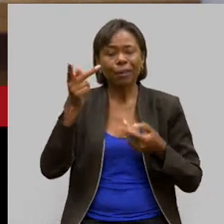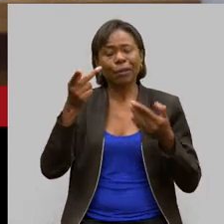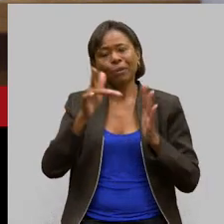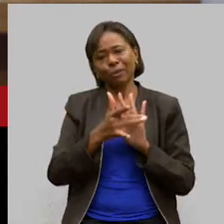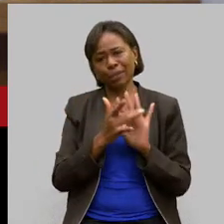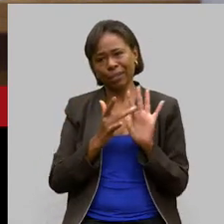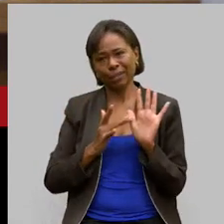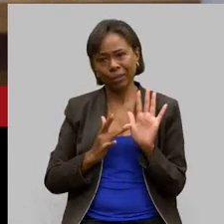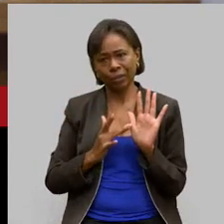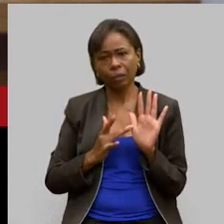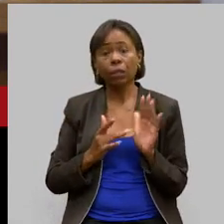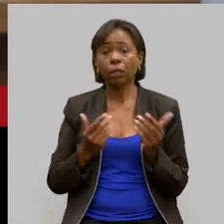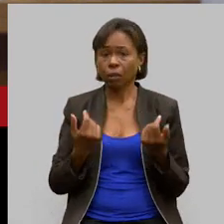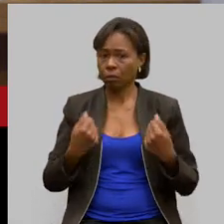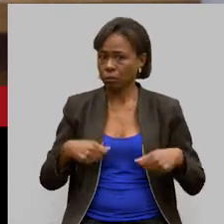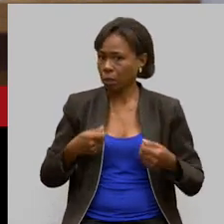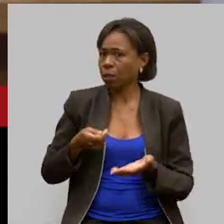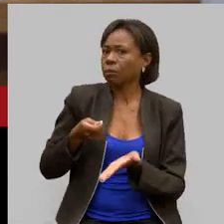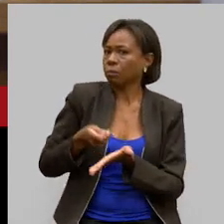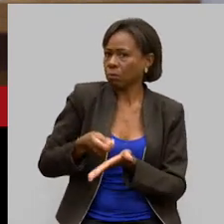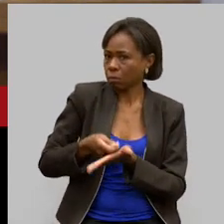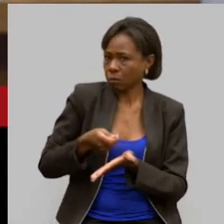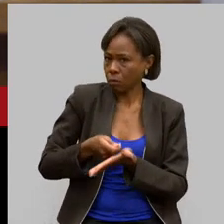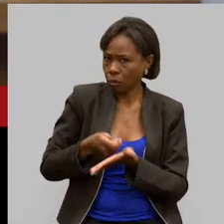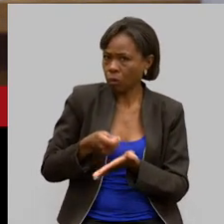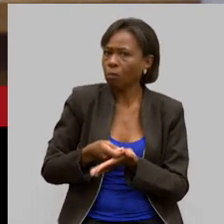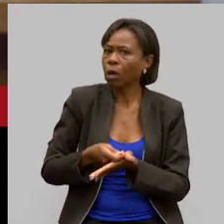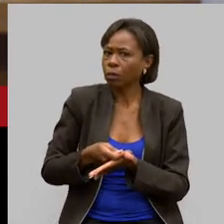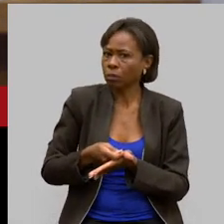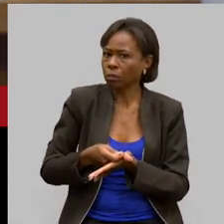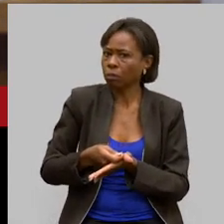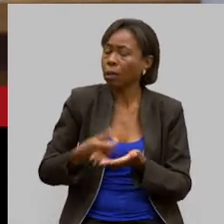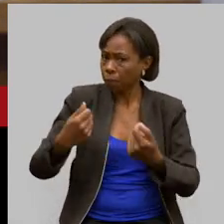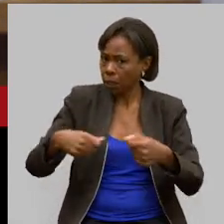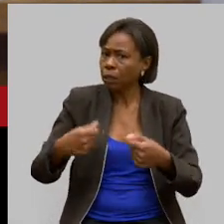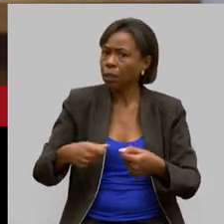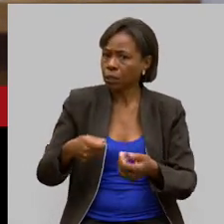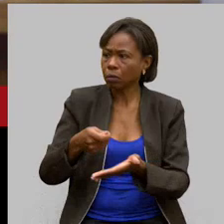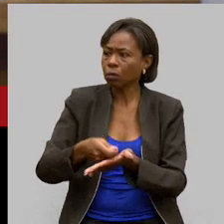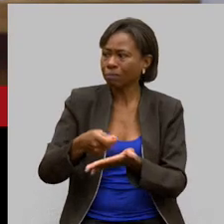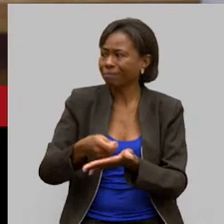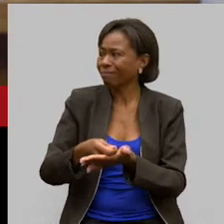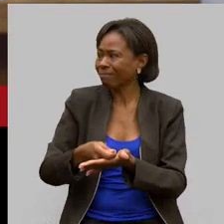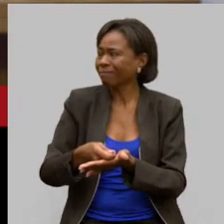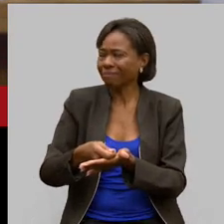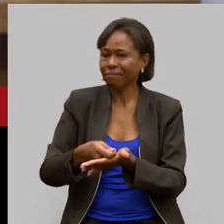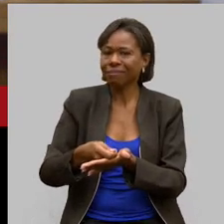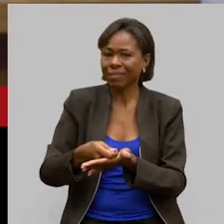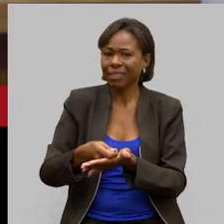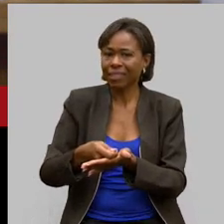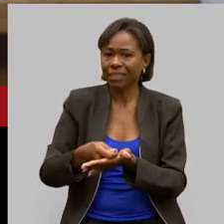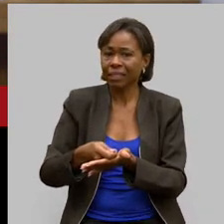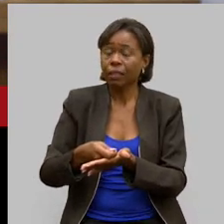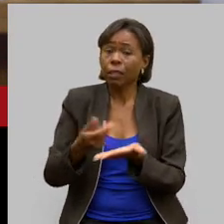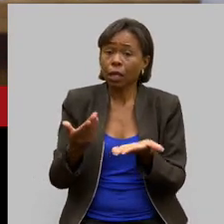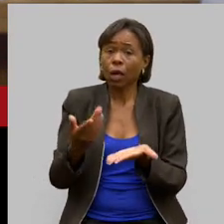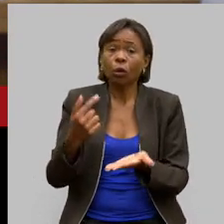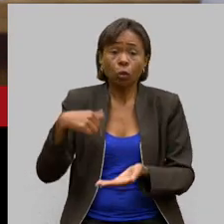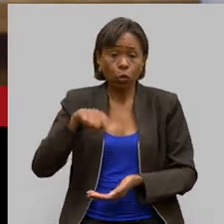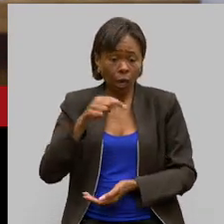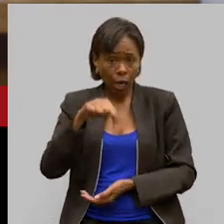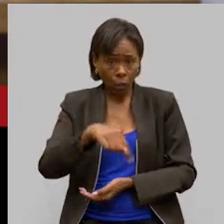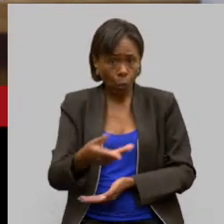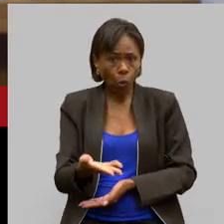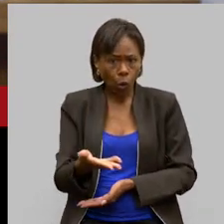tem que ser cobrado mesmo não tô falando que não tem que ser cobrado tem que ser cobrado Então para mim é muito importante estar aqui conversar com